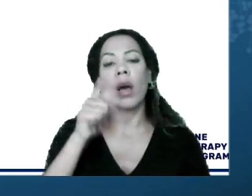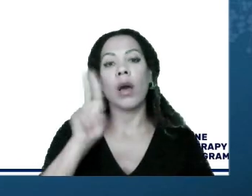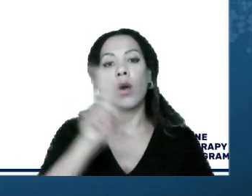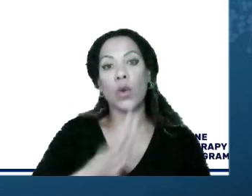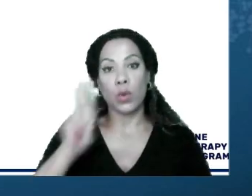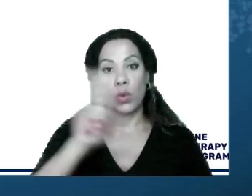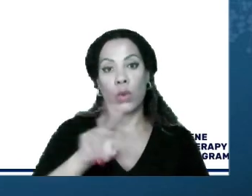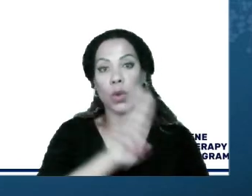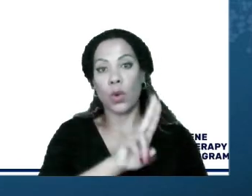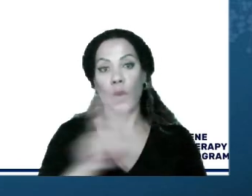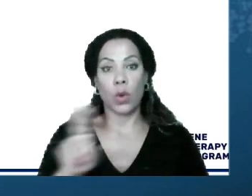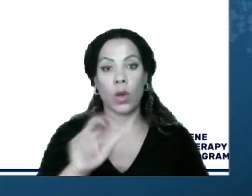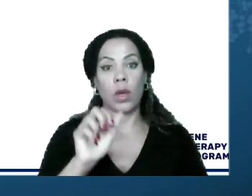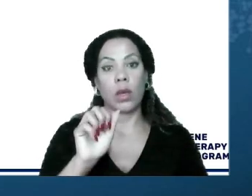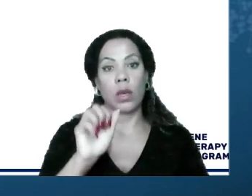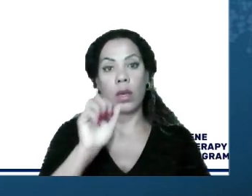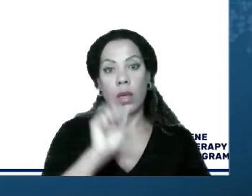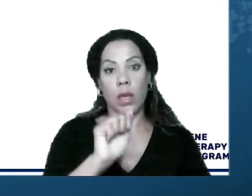chamado